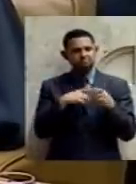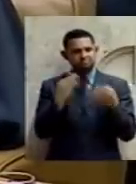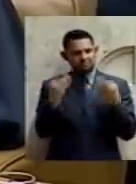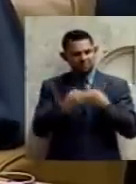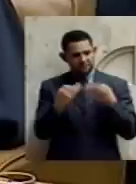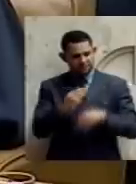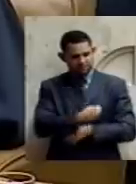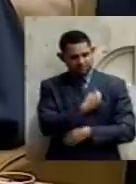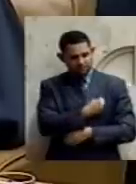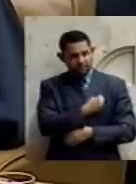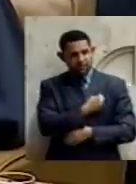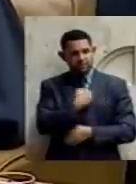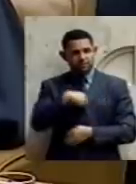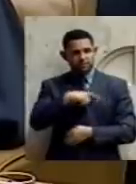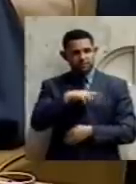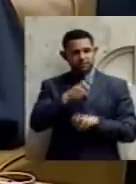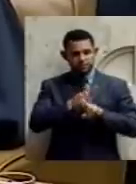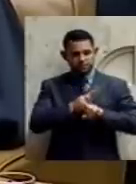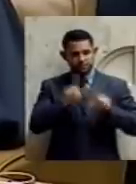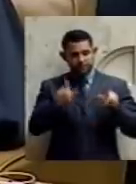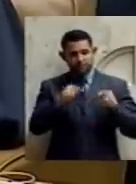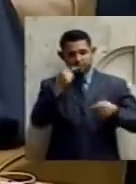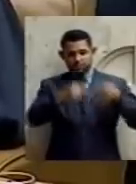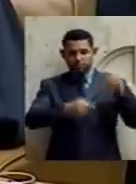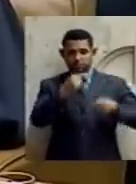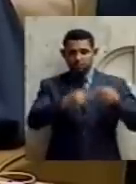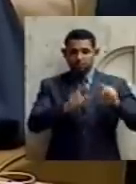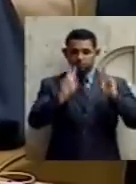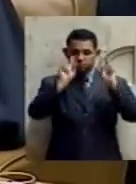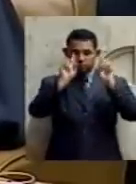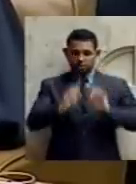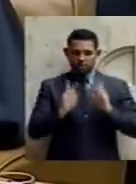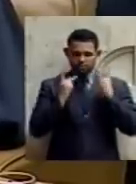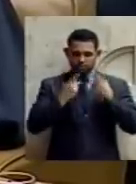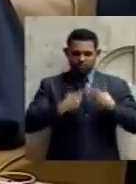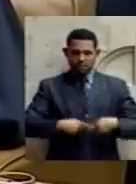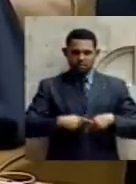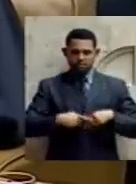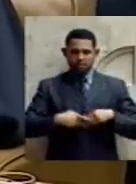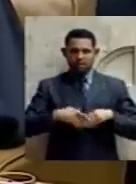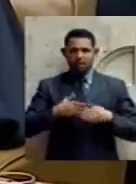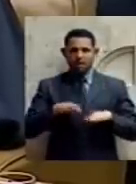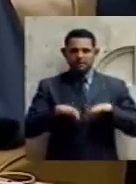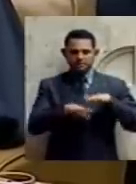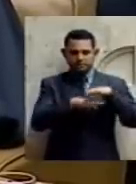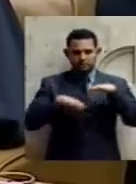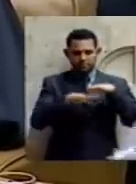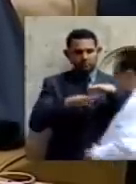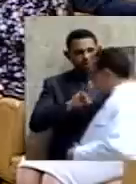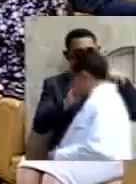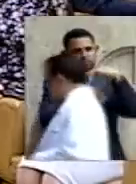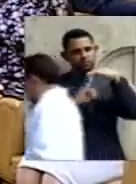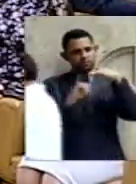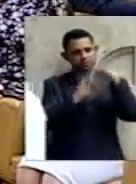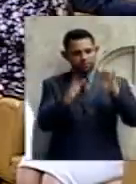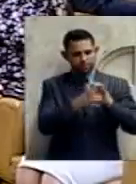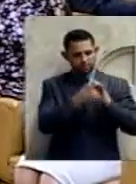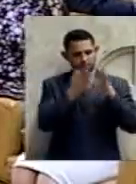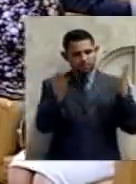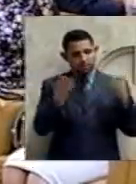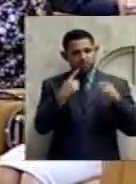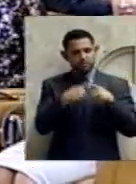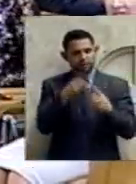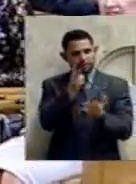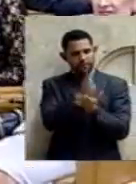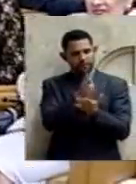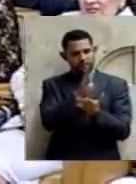em especial nas controvérsias envolvendo direitos humanos, a estabilidade das instituições democráticas e a